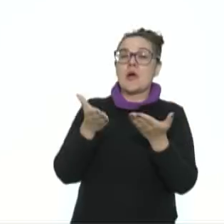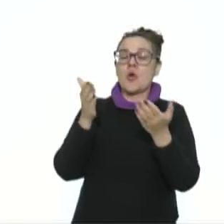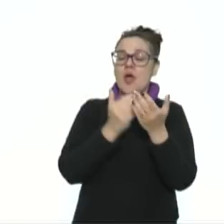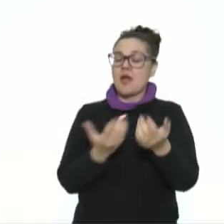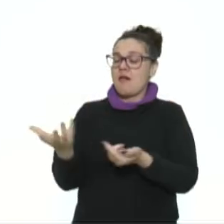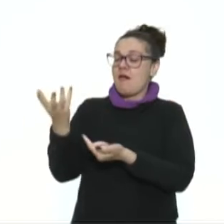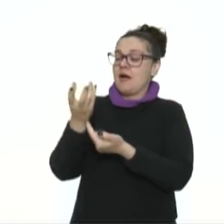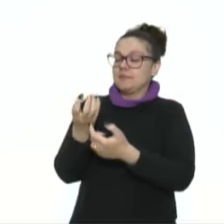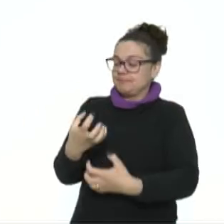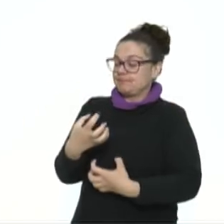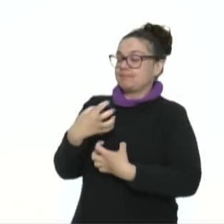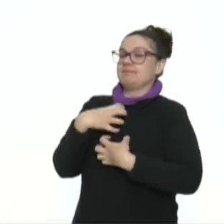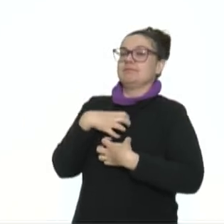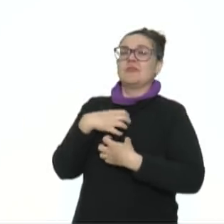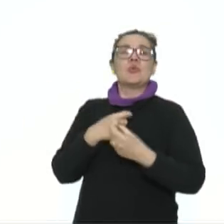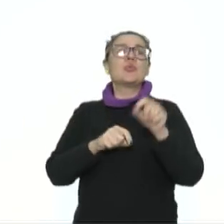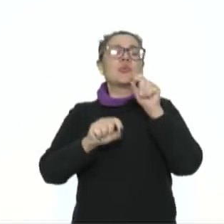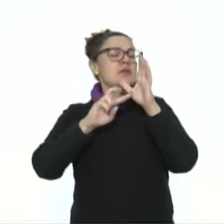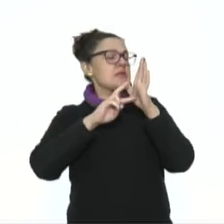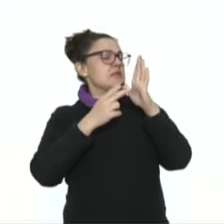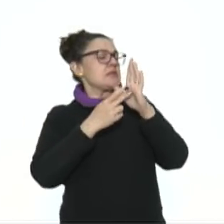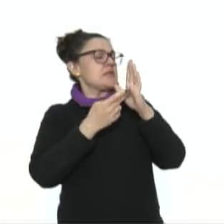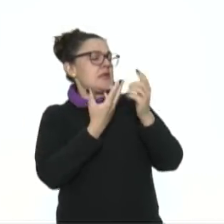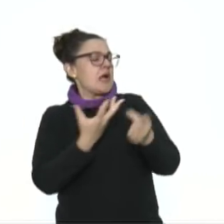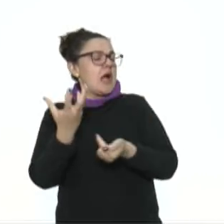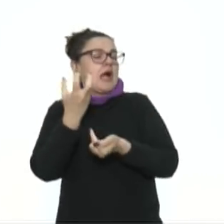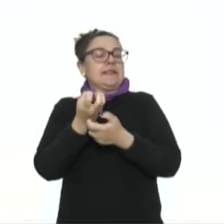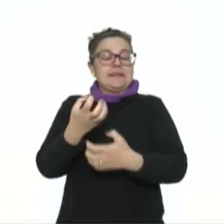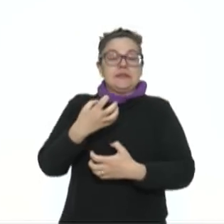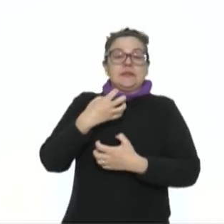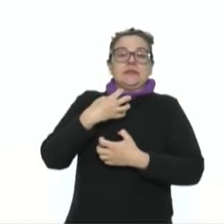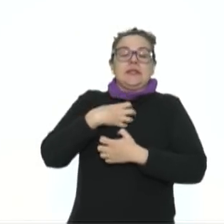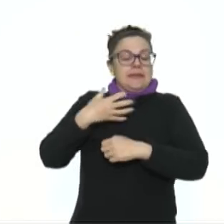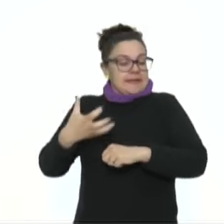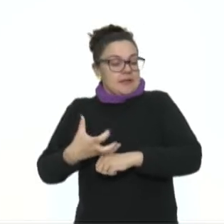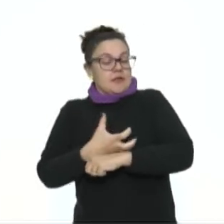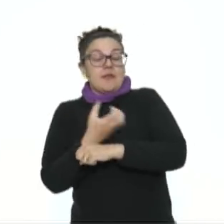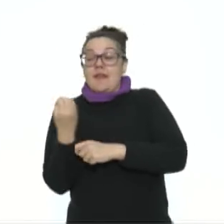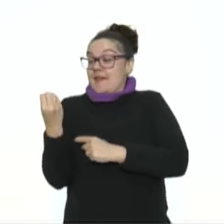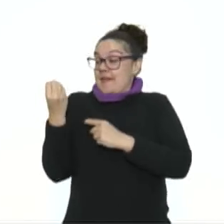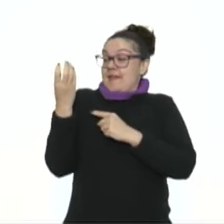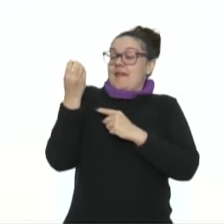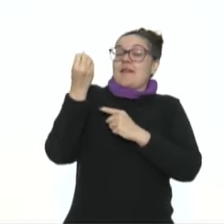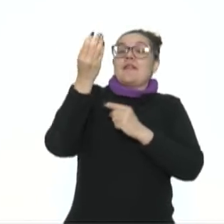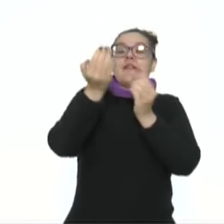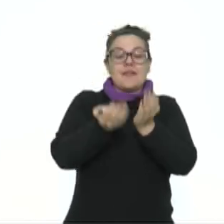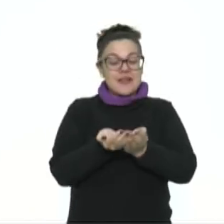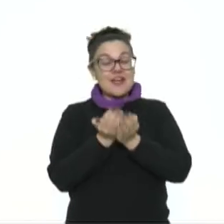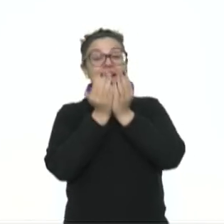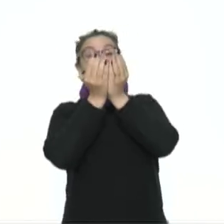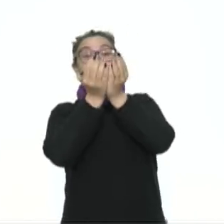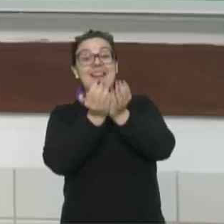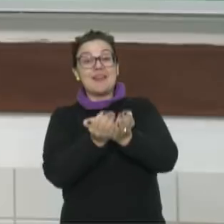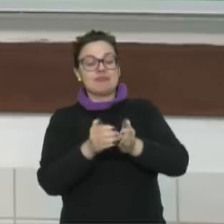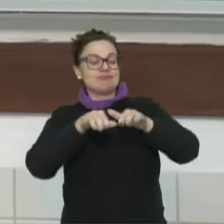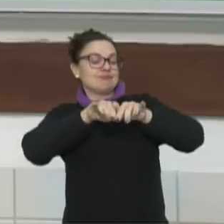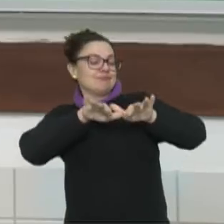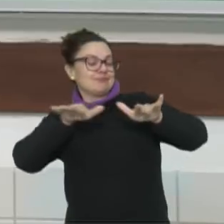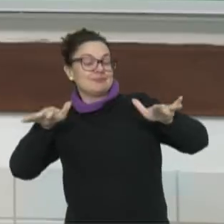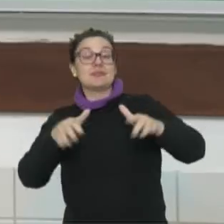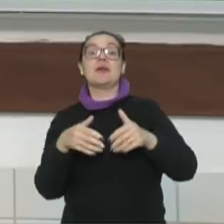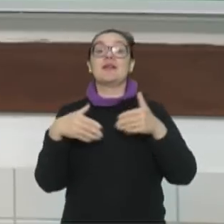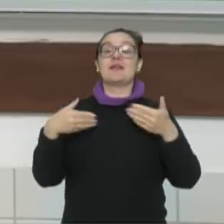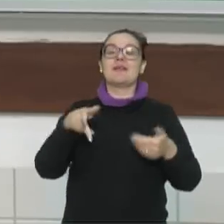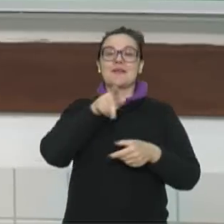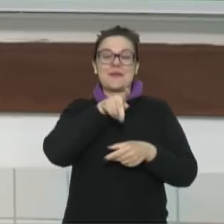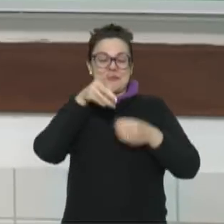O artista também propõe o sentir, levando o espectador às sensações de viajar de navio em alto mar, né? Então, a professora